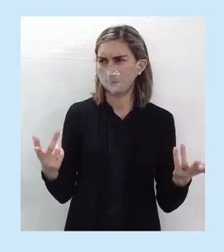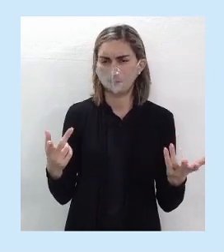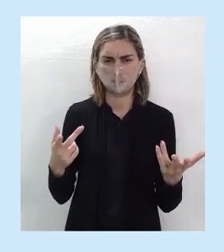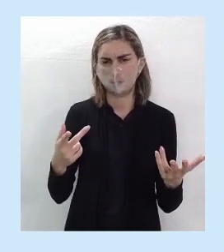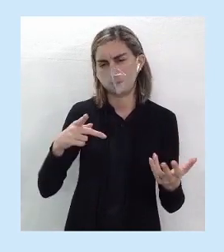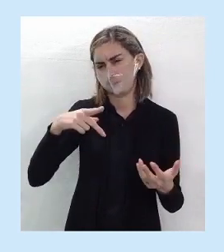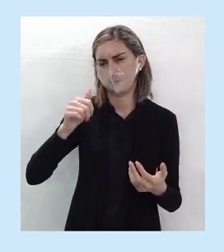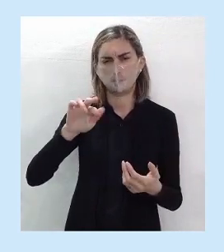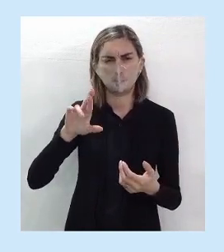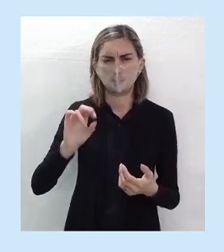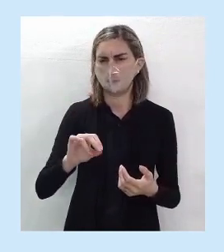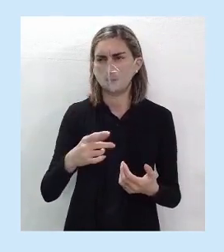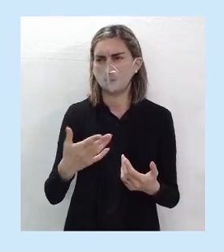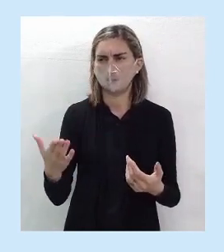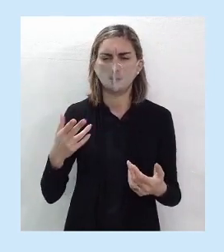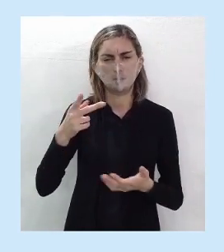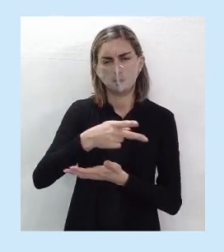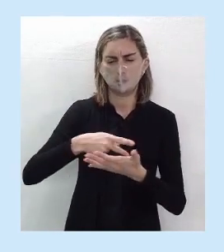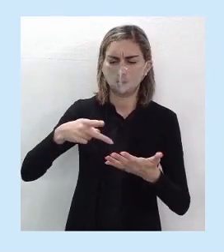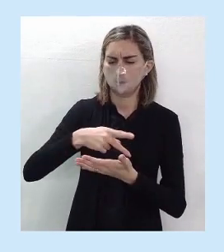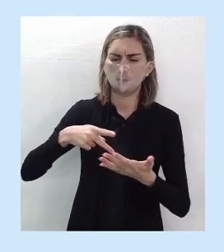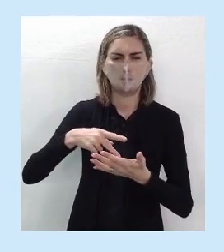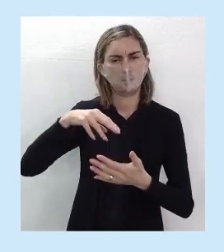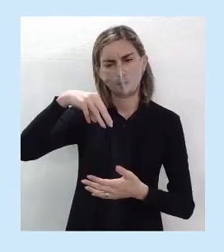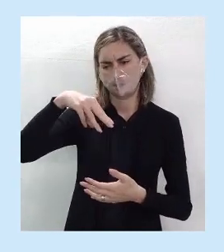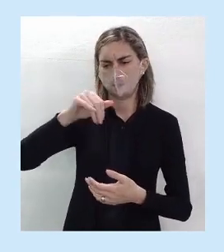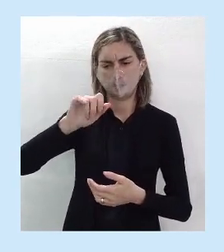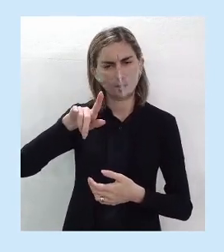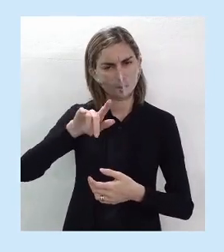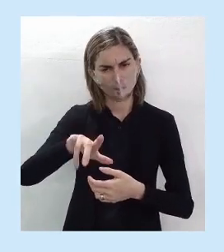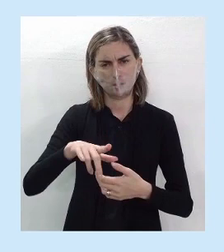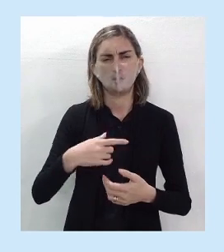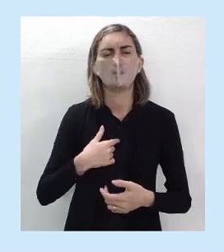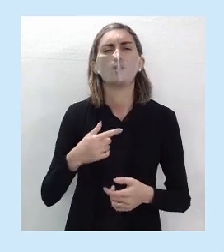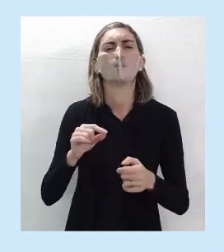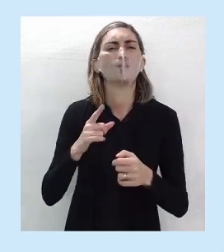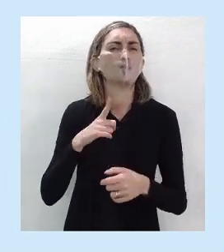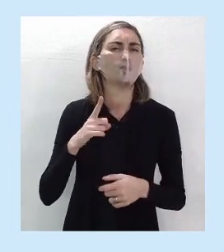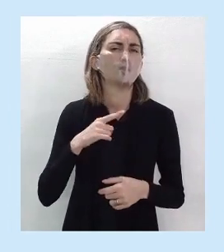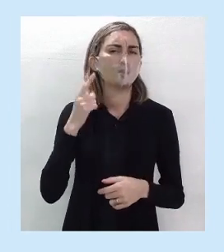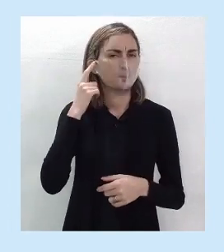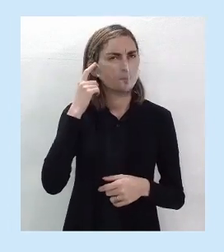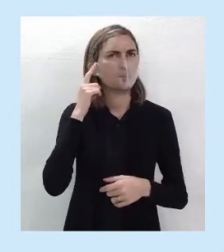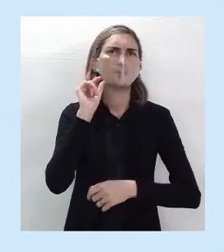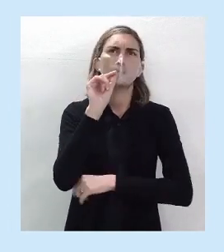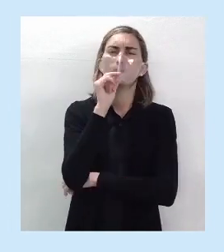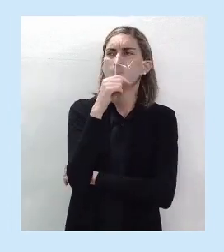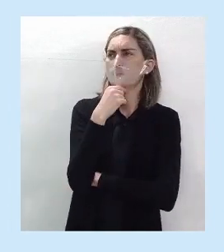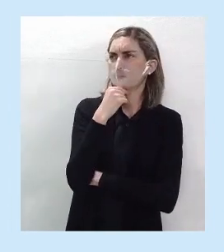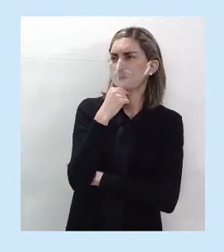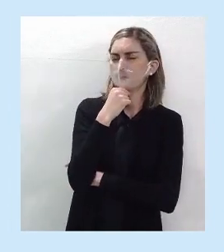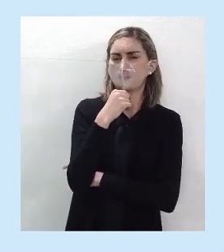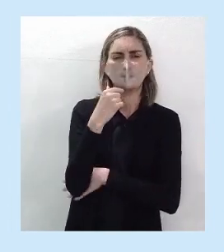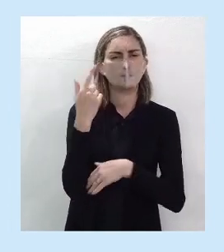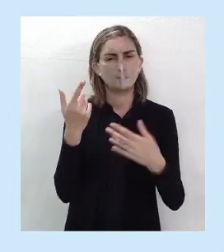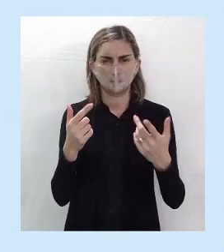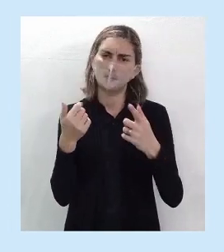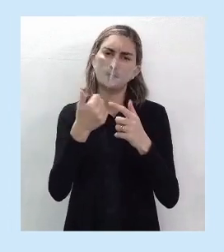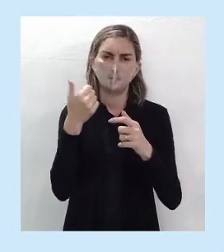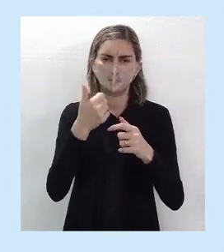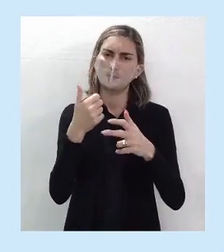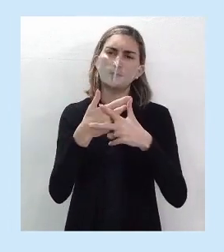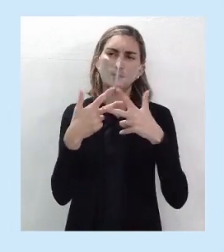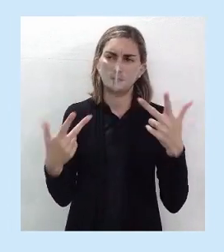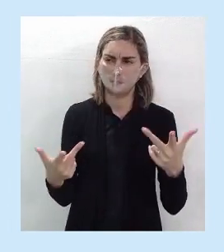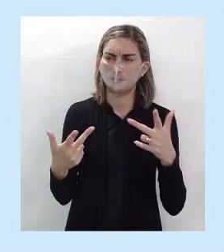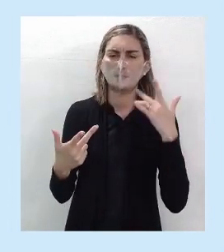paródia, não é, do poema do Miguel, o que é que eu teria que levar em consideração? A primeira coisa,